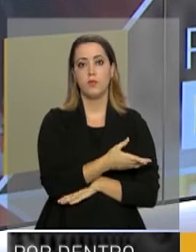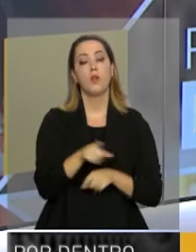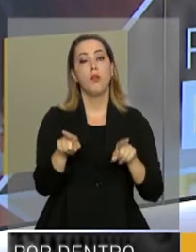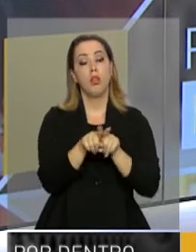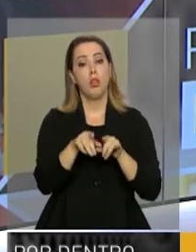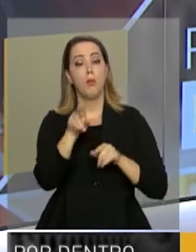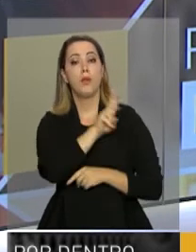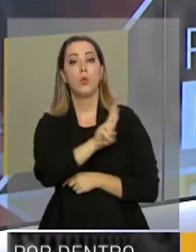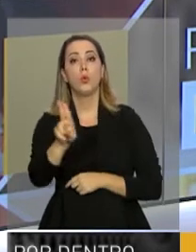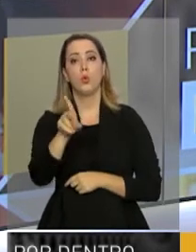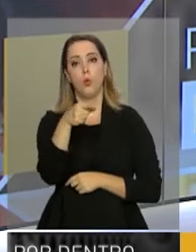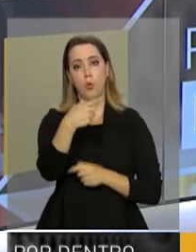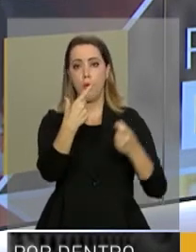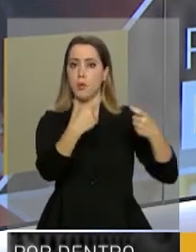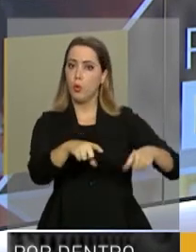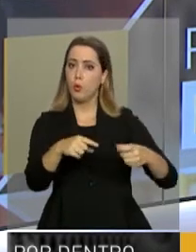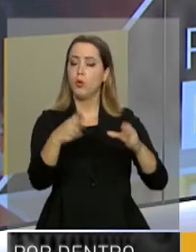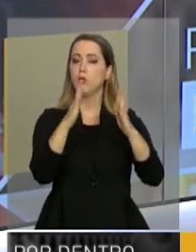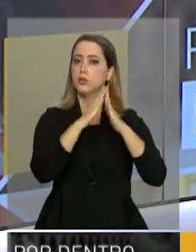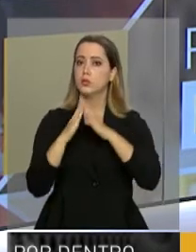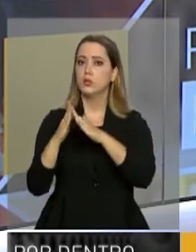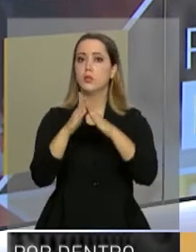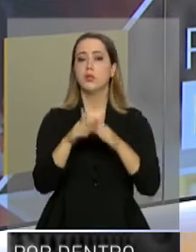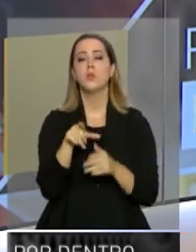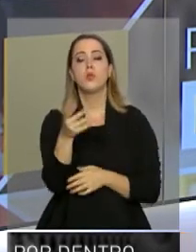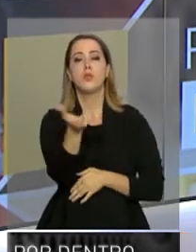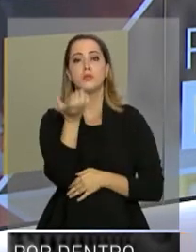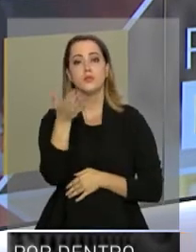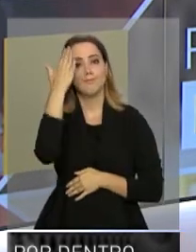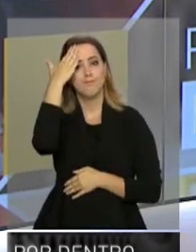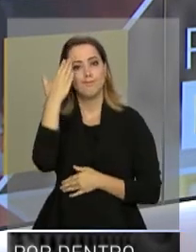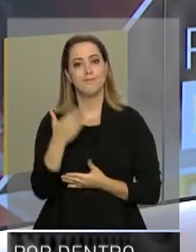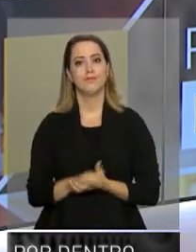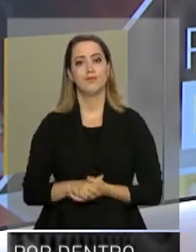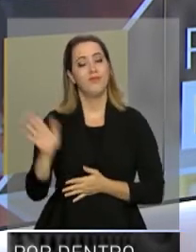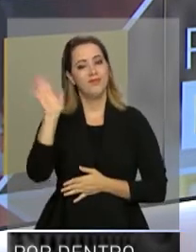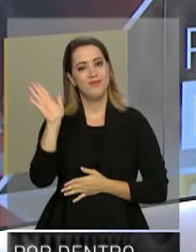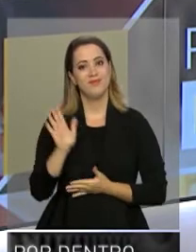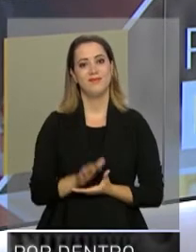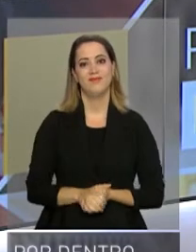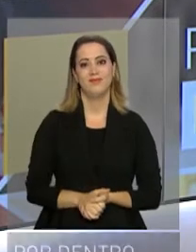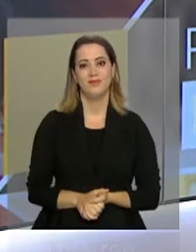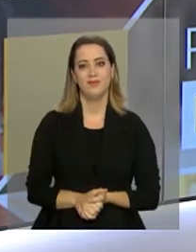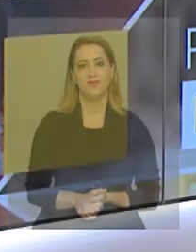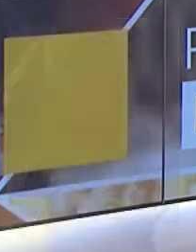Informe seu nome, a cidade onde mora e o que você gostaria de saber. Até a próxima!